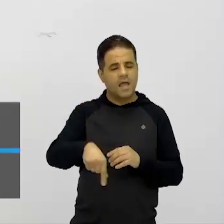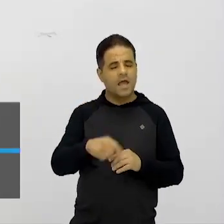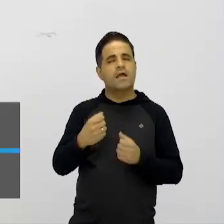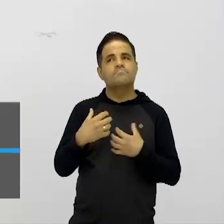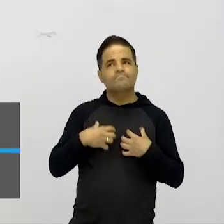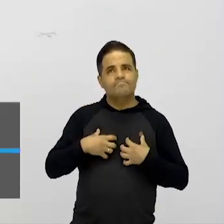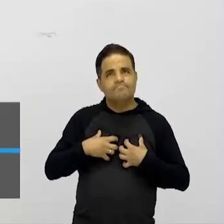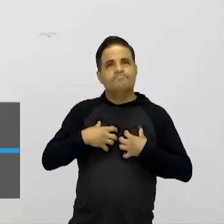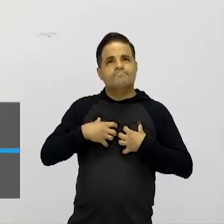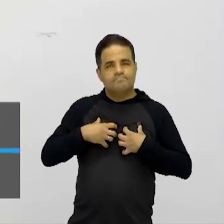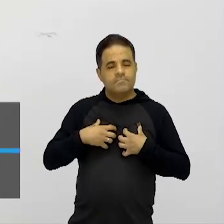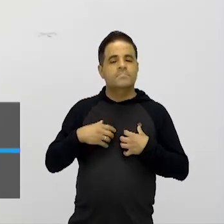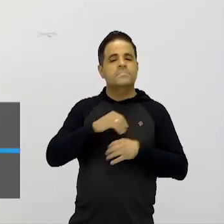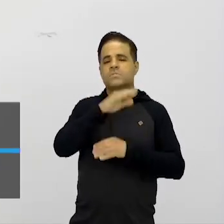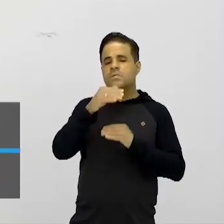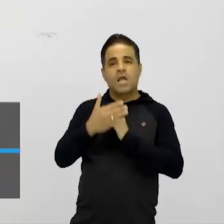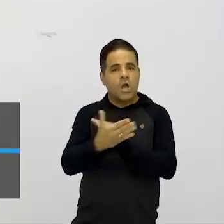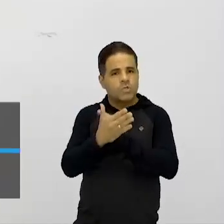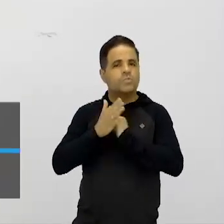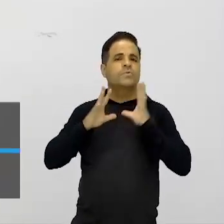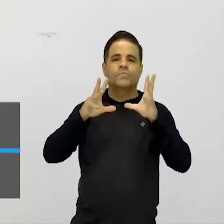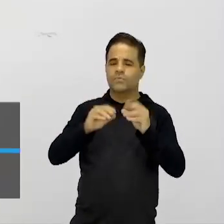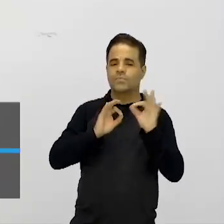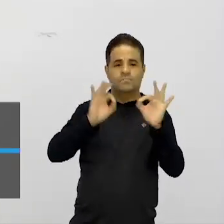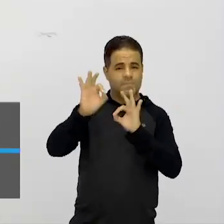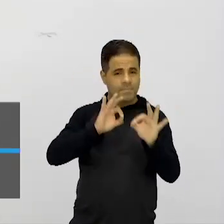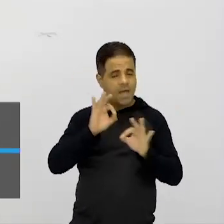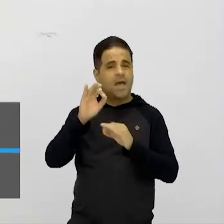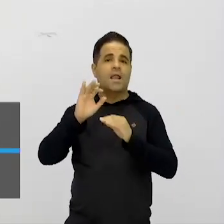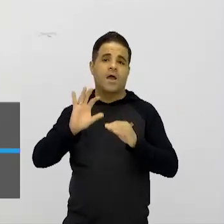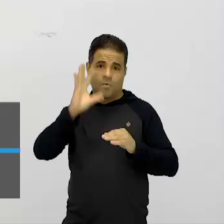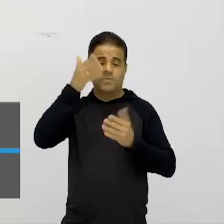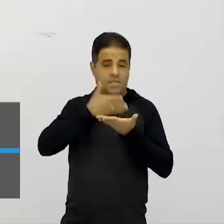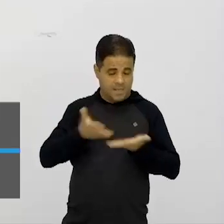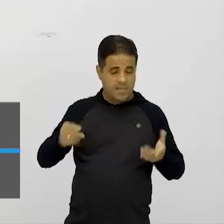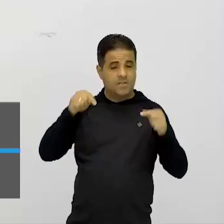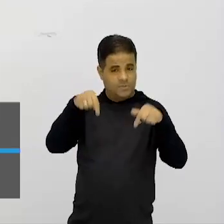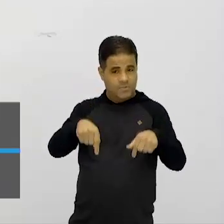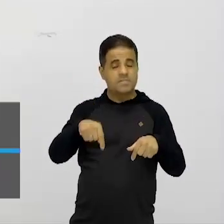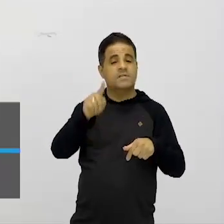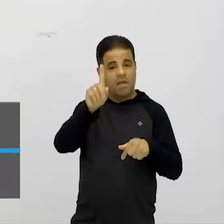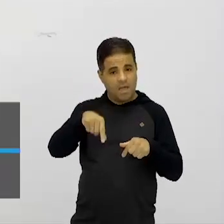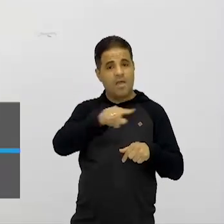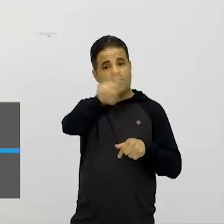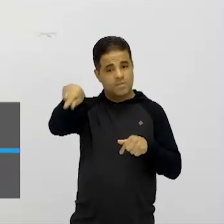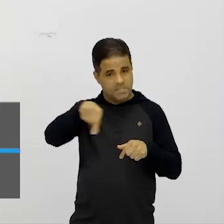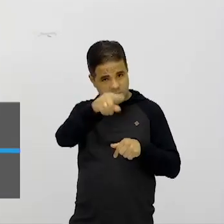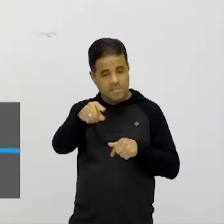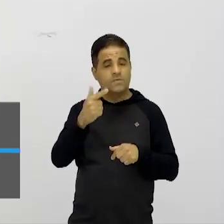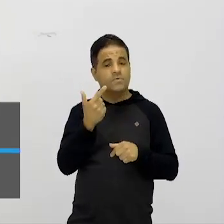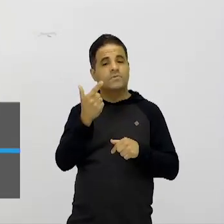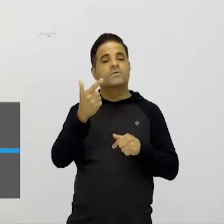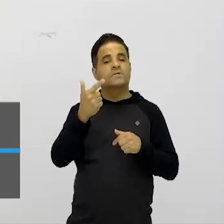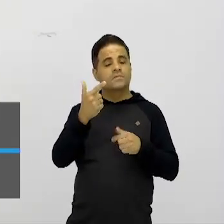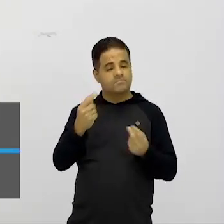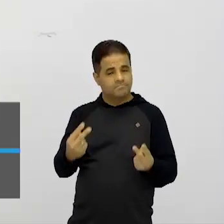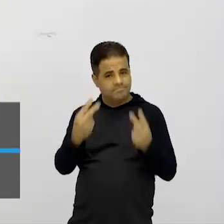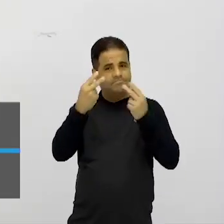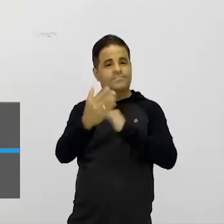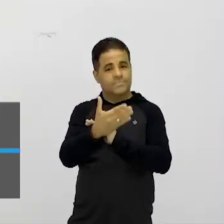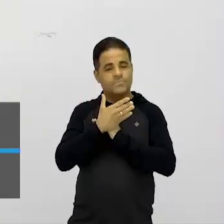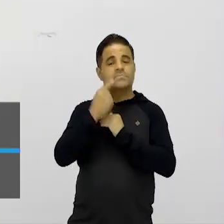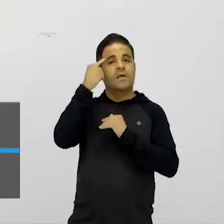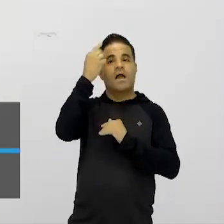nos inspiram e quem faz tudo acontecer, embora a gente esteja aqui no estúdio, são vocês aí do outro lado. E antes que